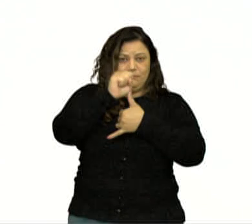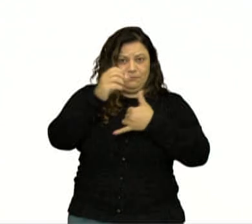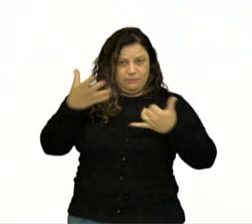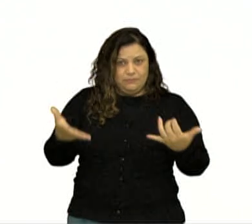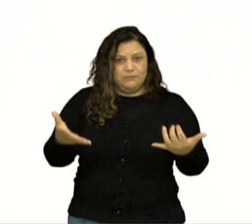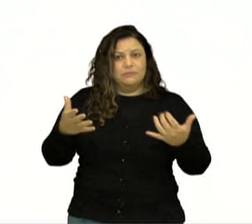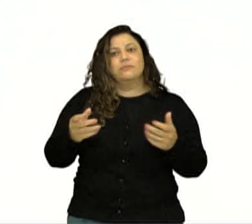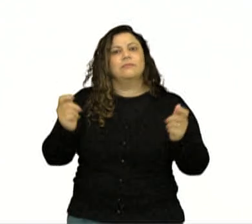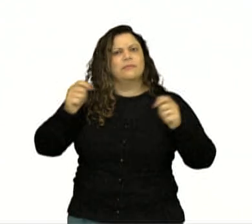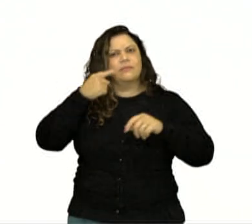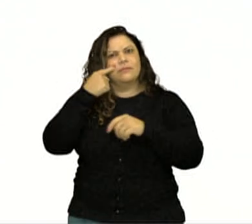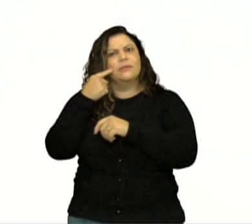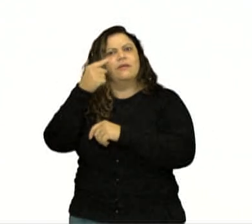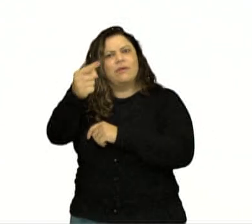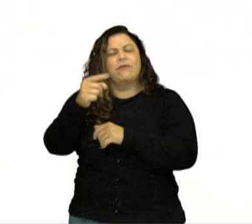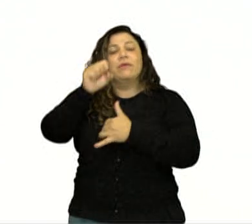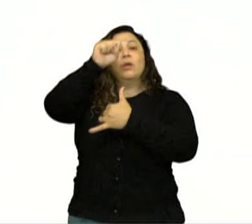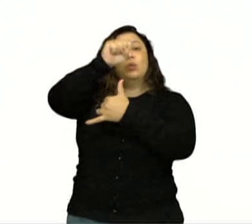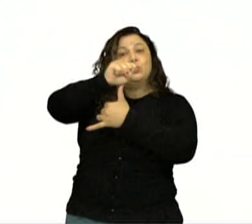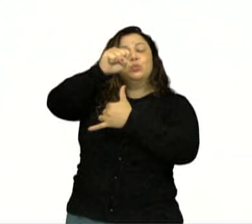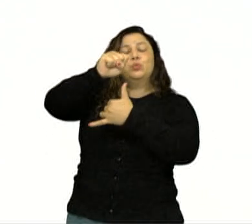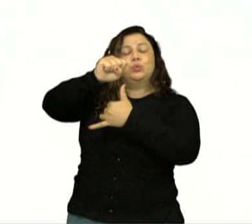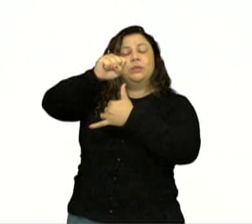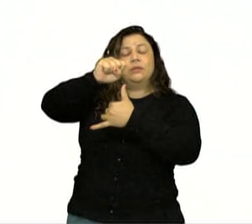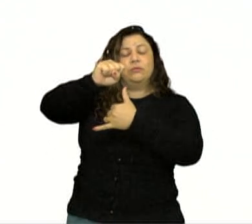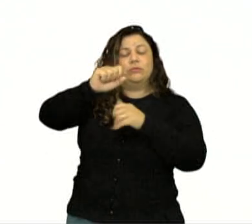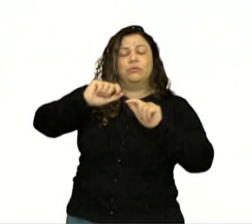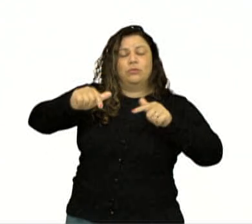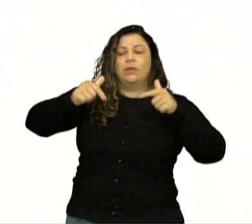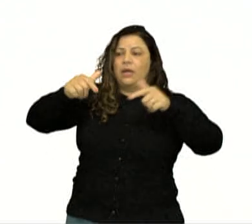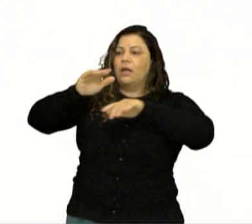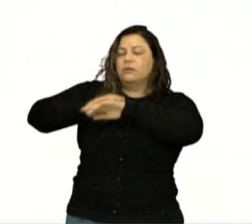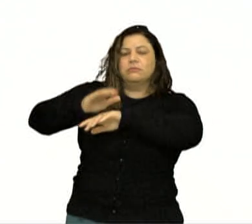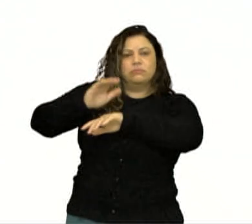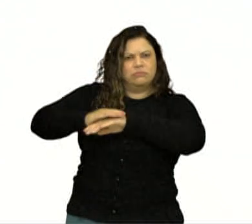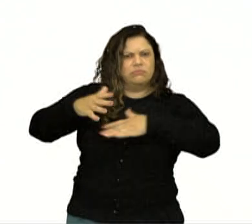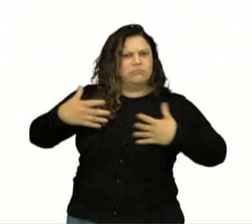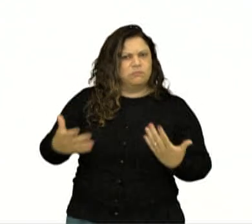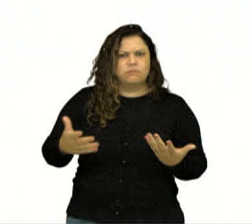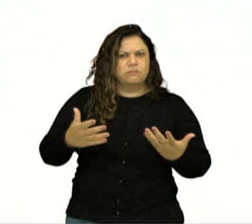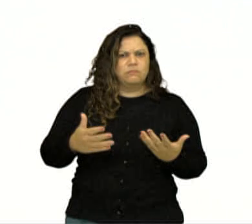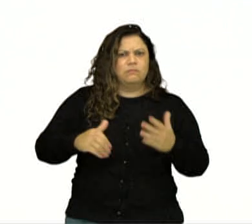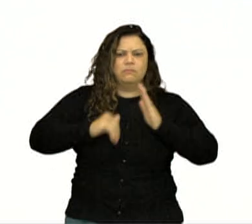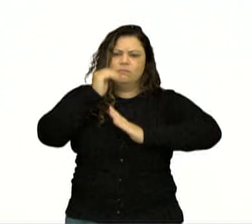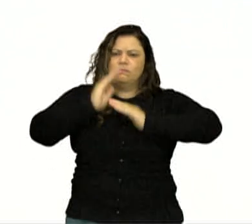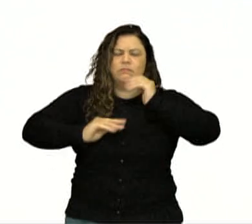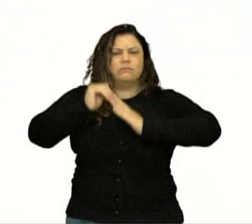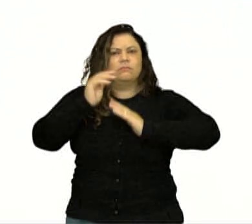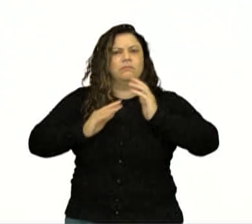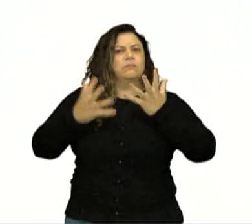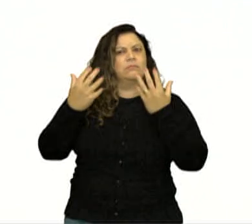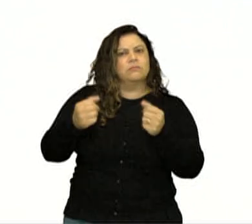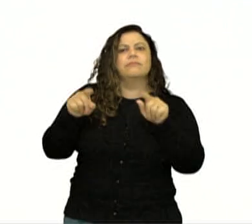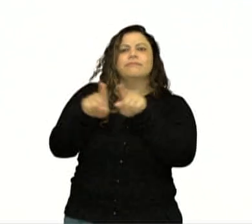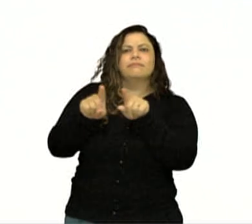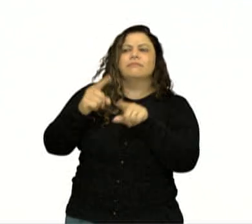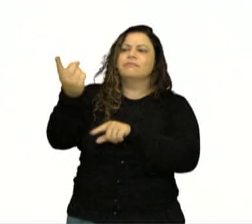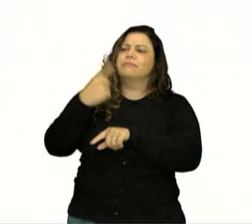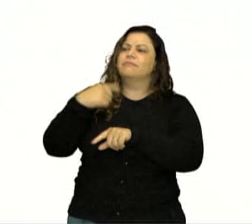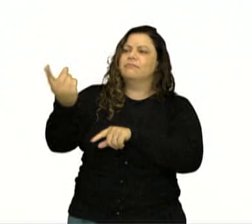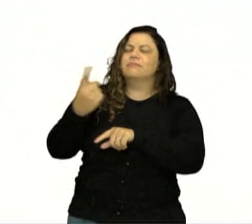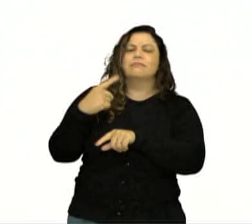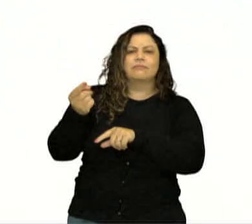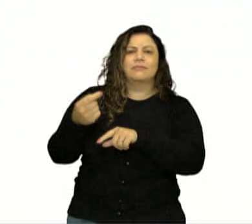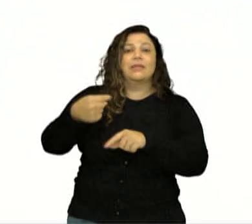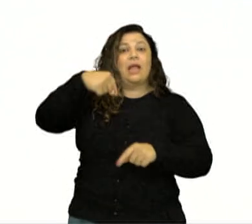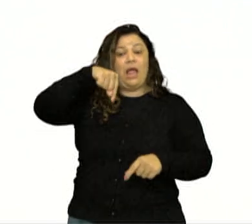Achando o sujeito, vai ver. Esse sujeito, ele pratica ação? Ele recebe ação? Ou ele pratica e recebe? Hein? Fico aqui,